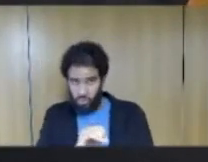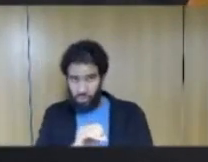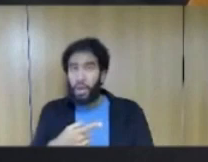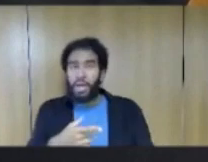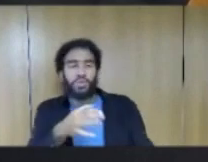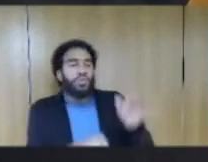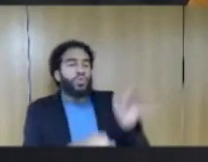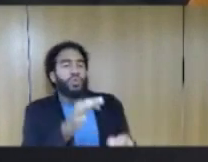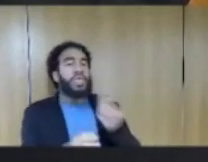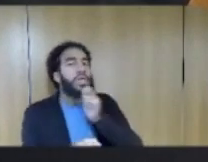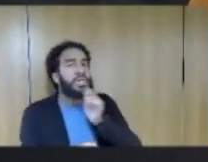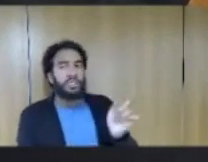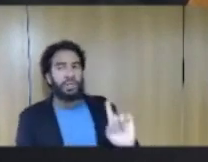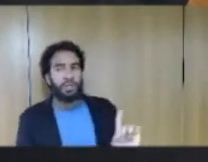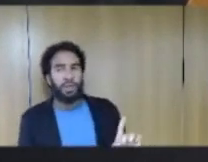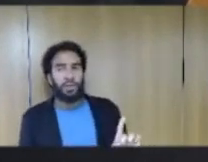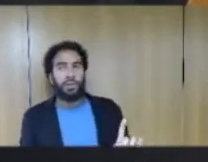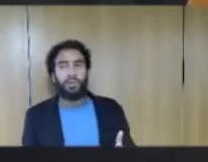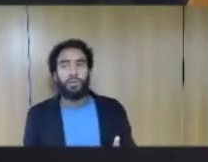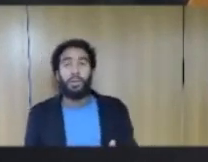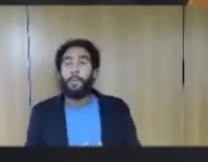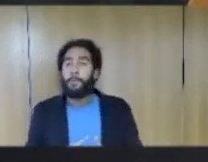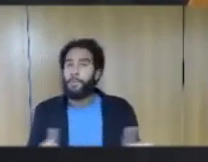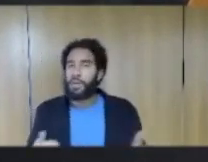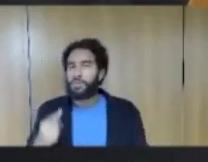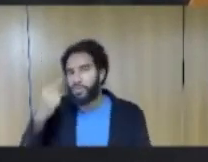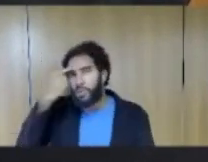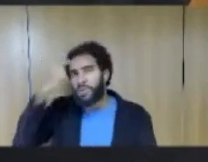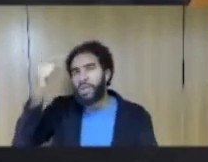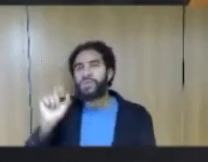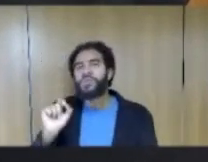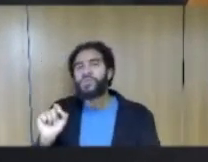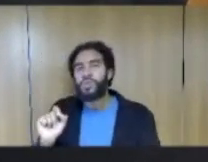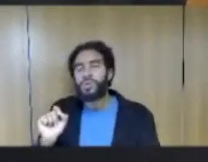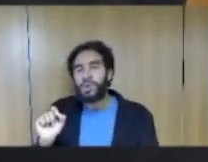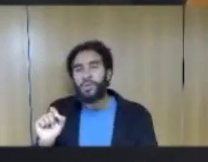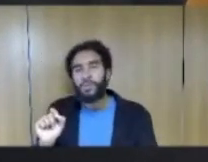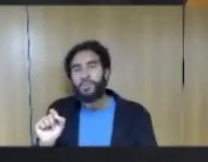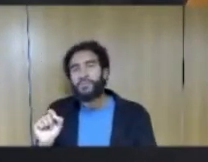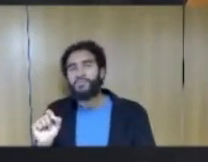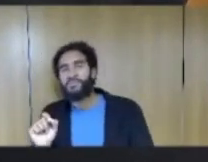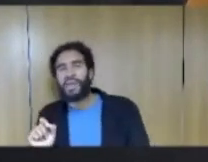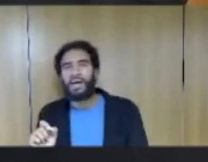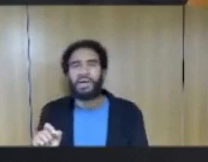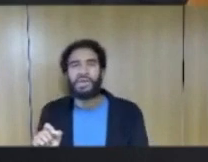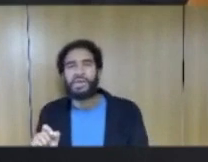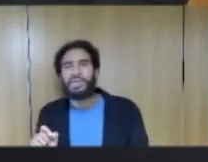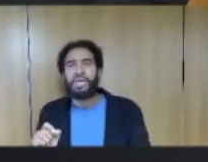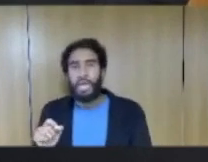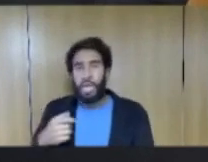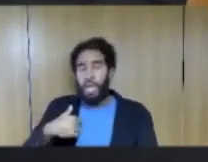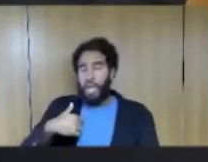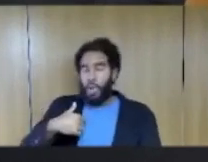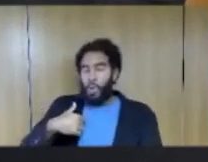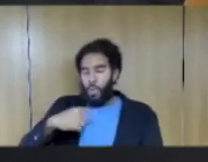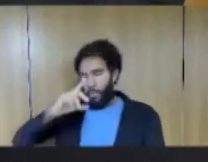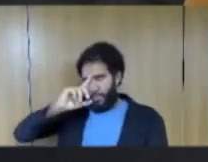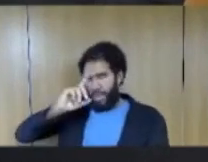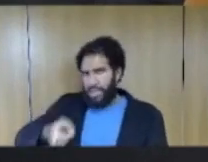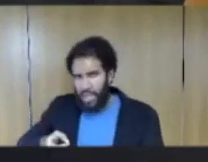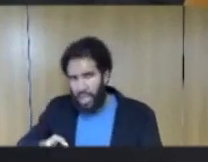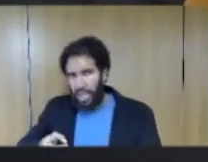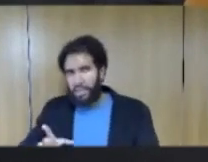julgados ainda e havia uma tese de defesa no sentido de negativa de autoria então